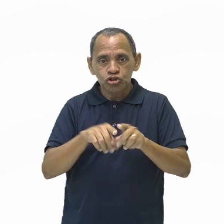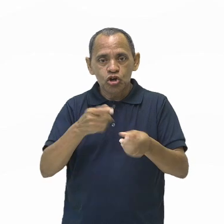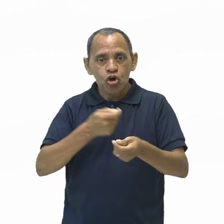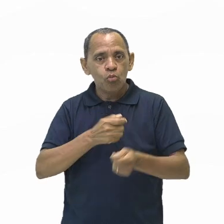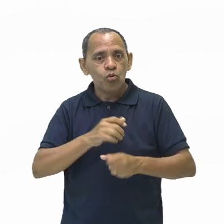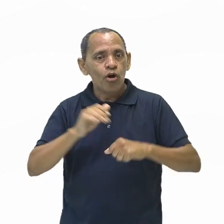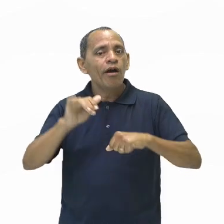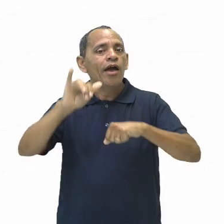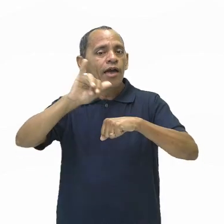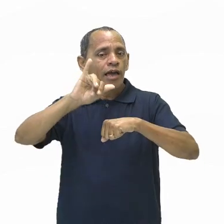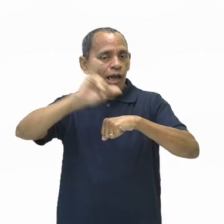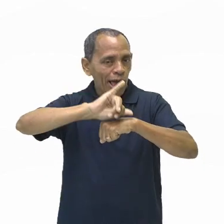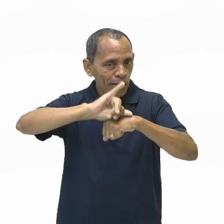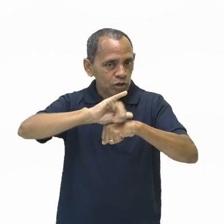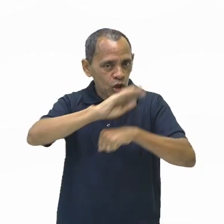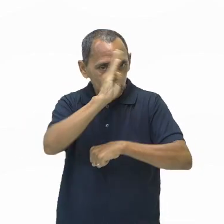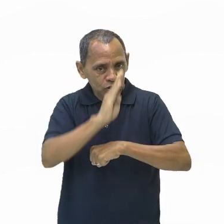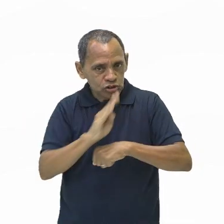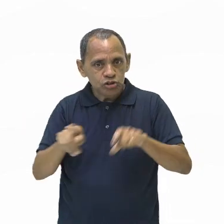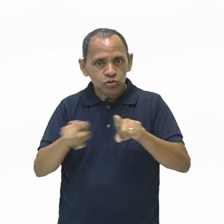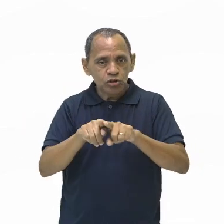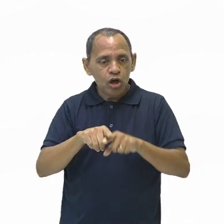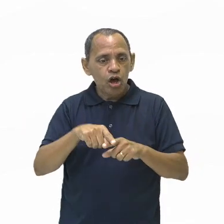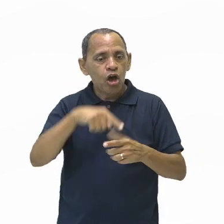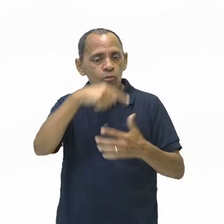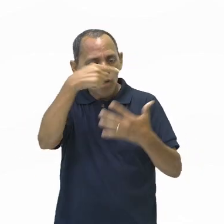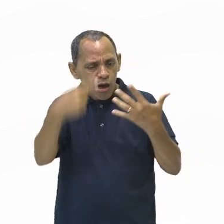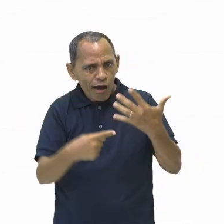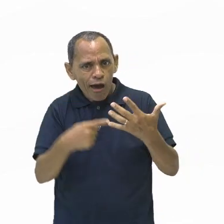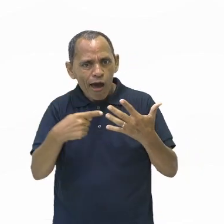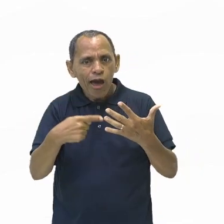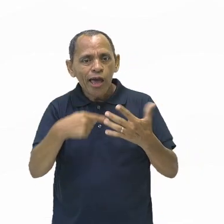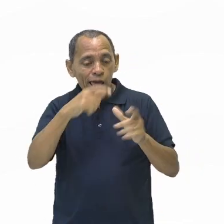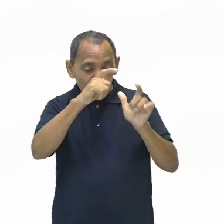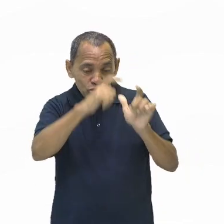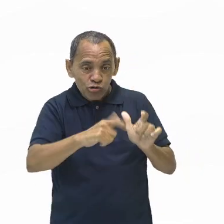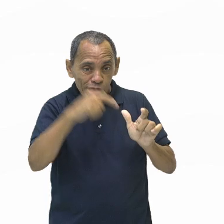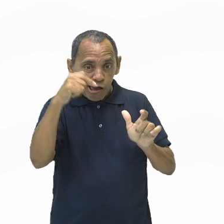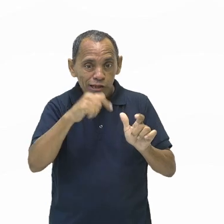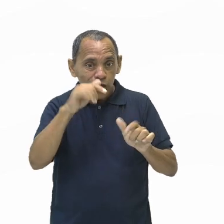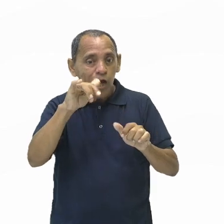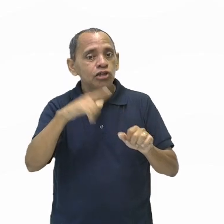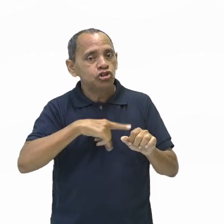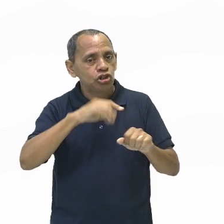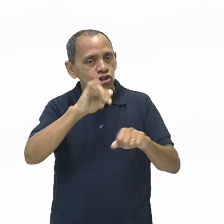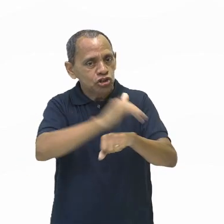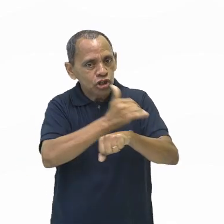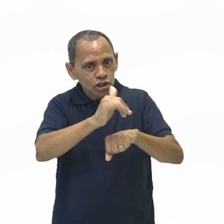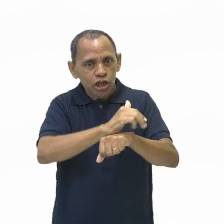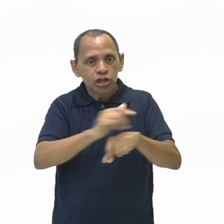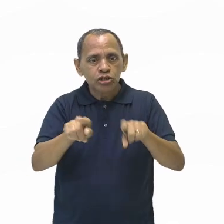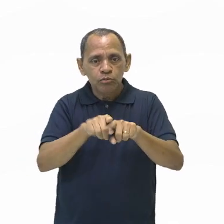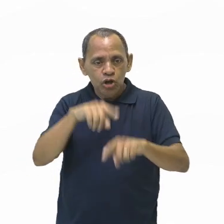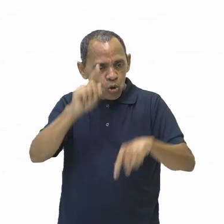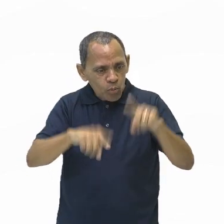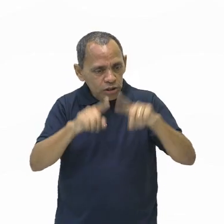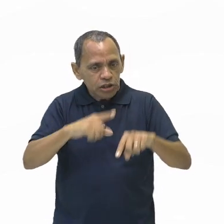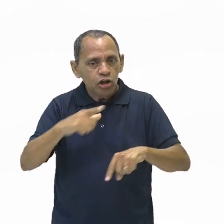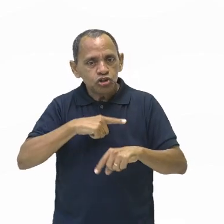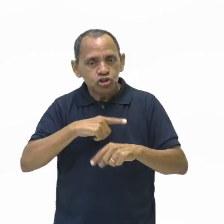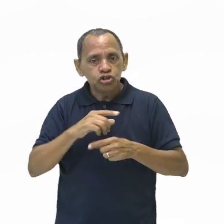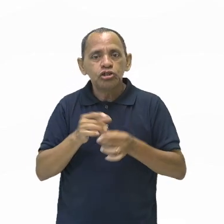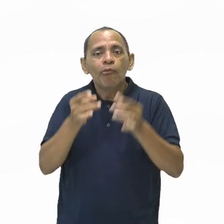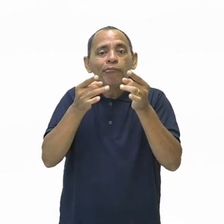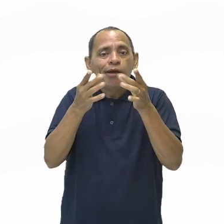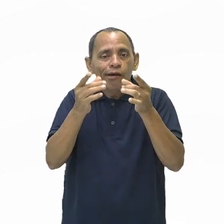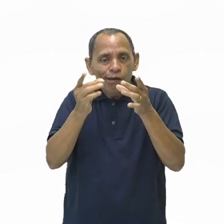ponto estratégico. E o domínio da produção de açúcar, já que o açúcar era um produto que tinha grande